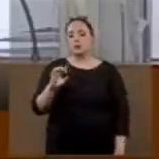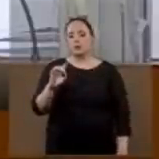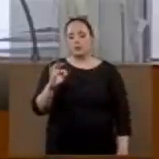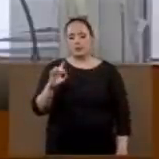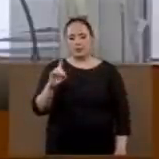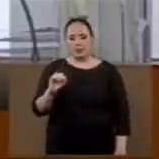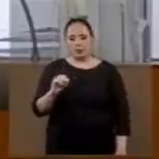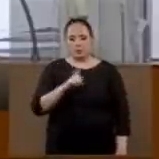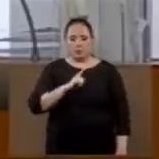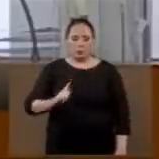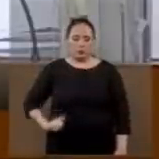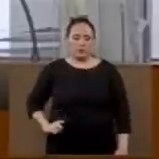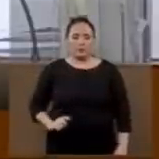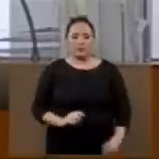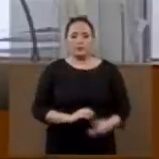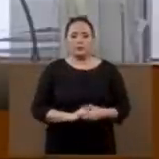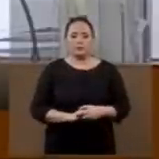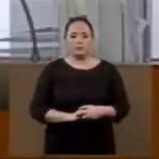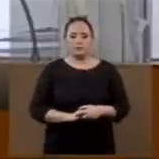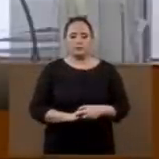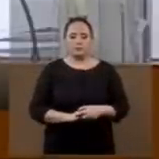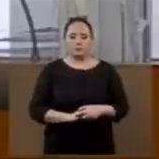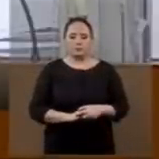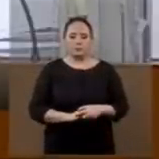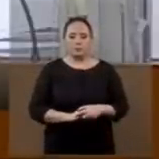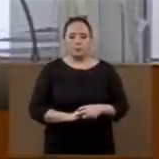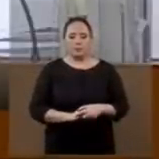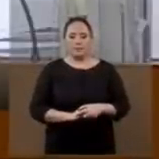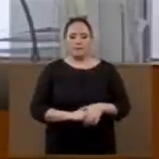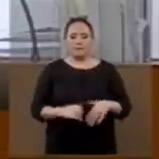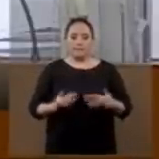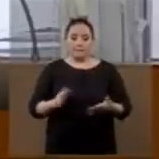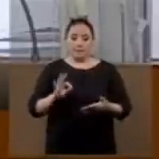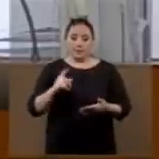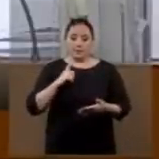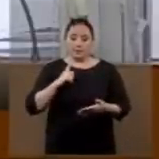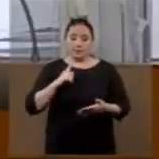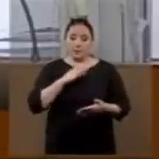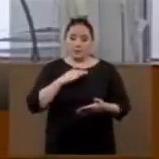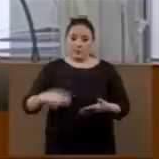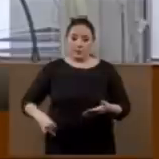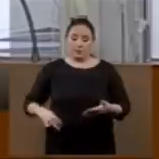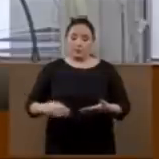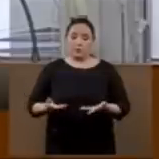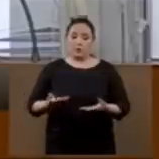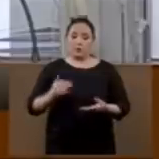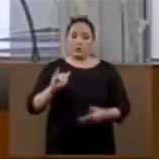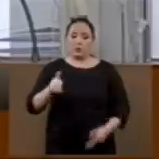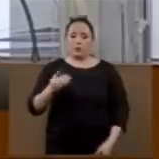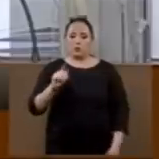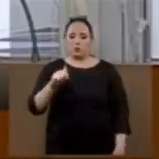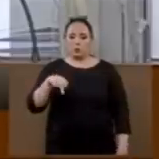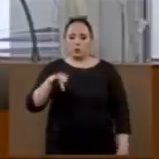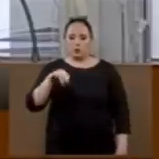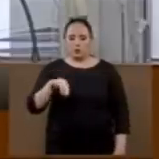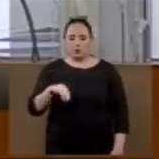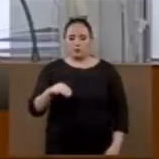Assim, por tudo que examinado e como posto no brilhante voto do ministro Joaquim Barbosa, concluo que